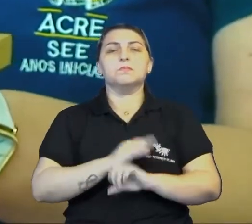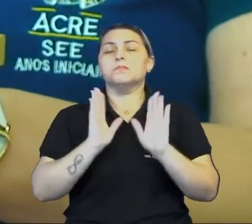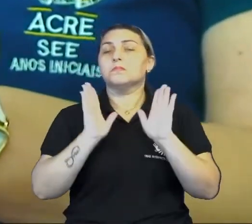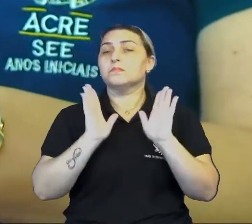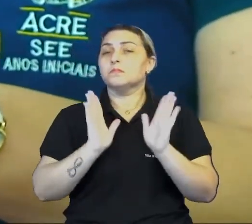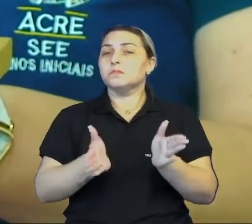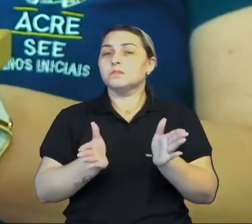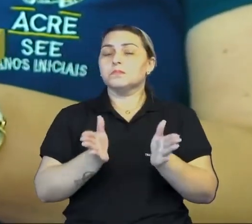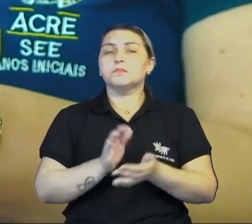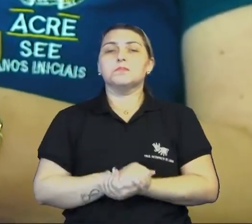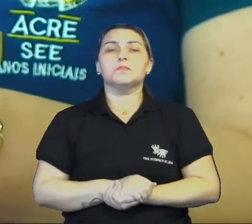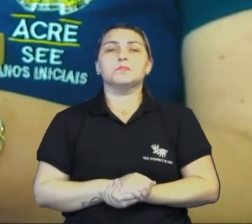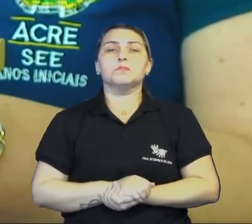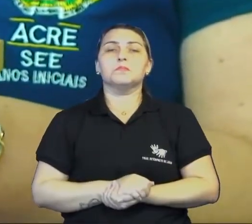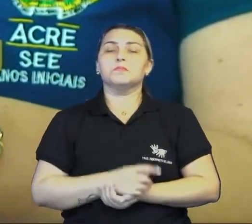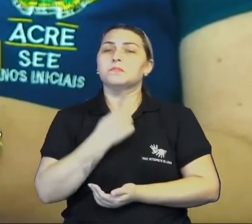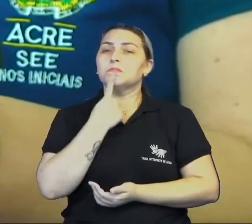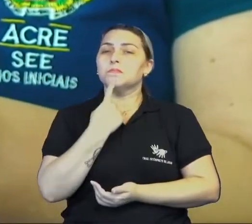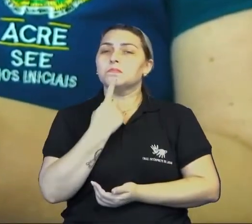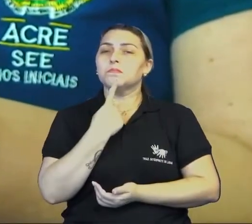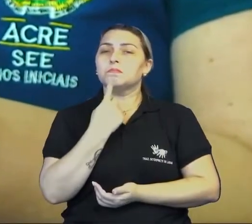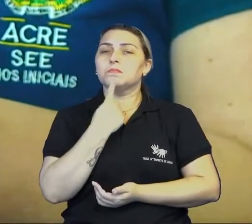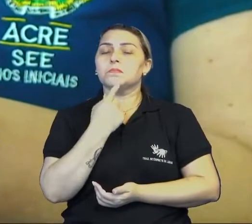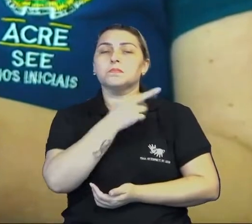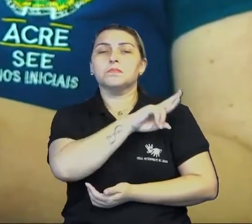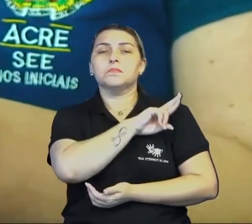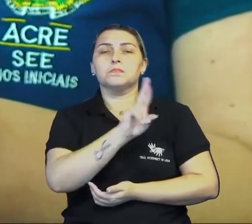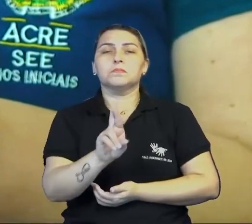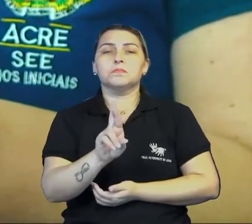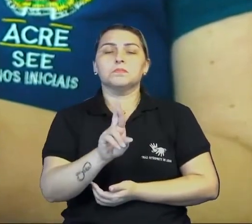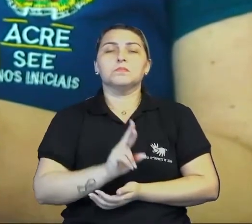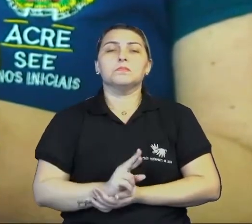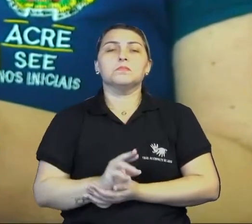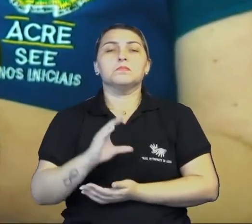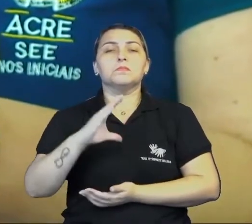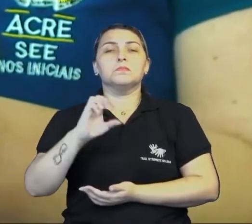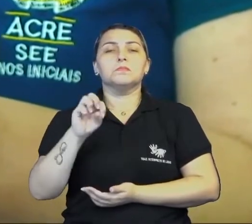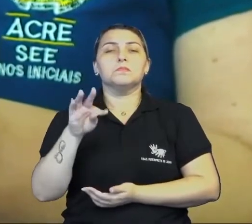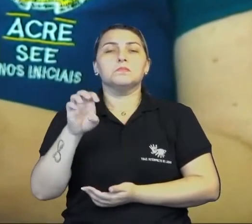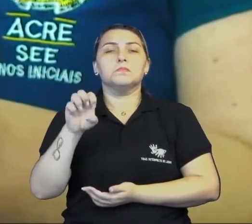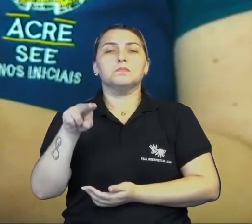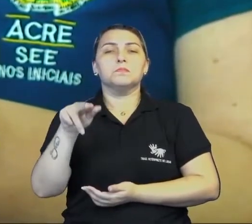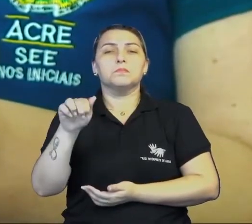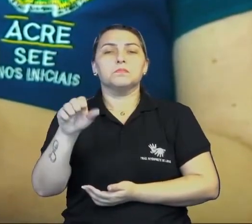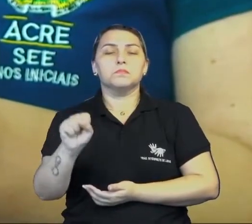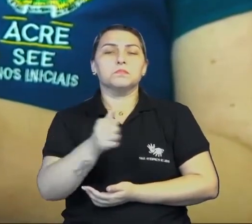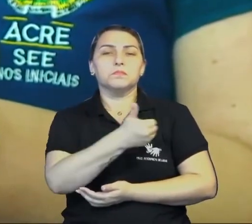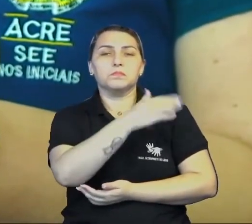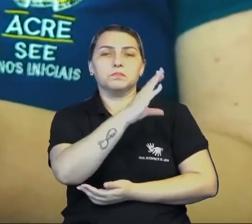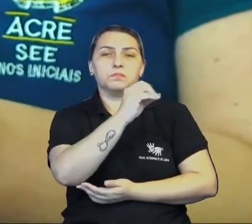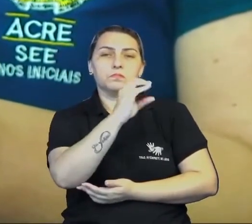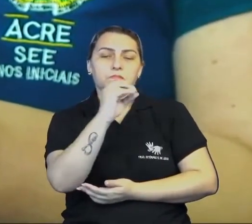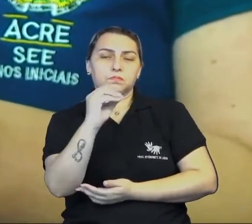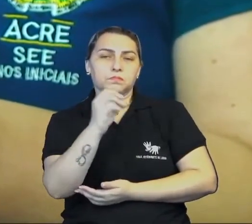Já esse aqui, vermelha, ele está representando as centenas. Então, aqui eu vou ter